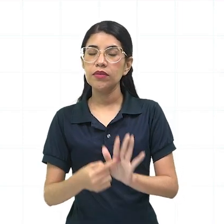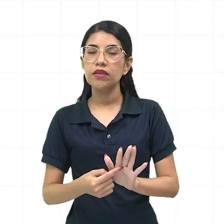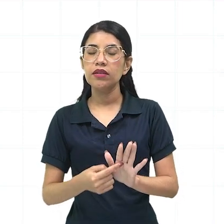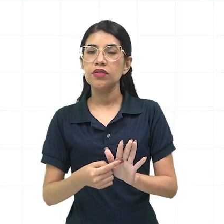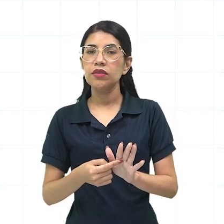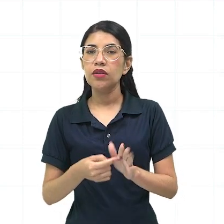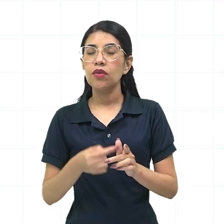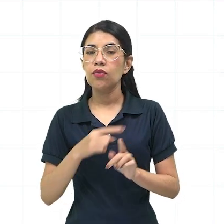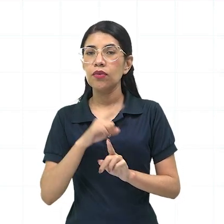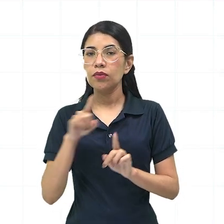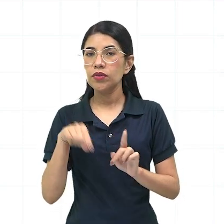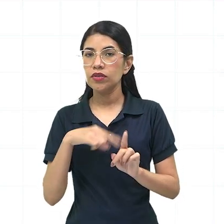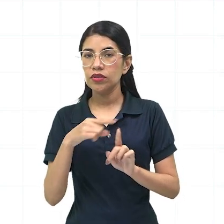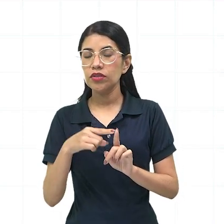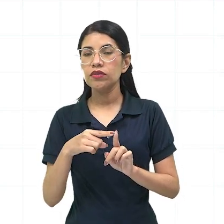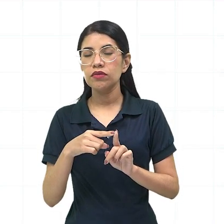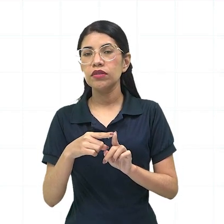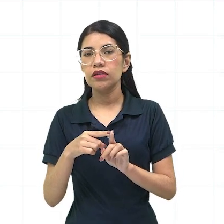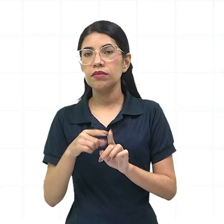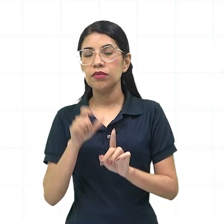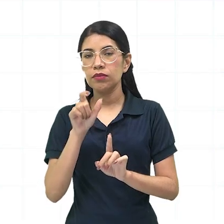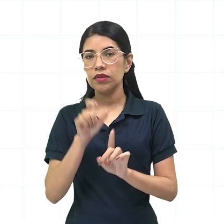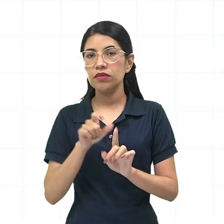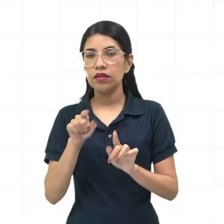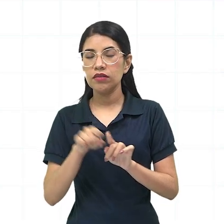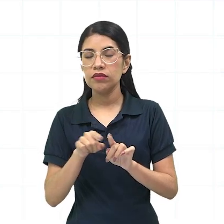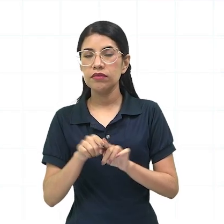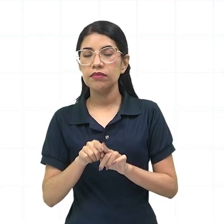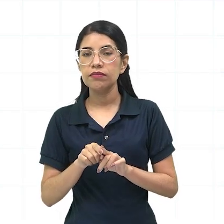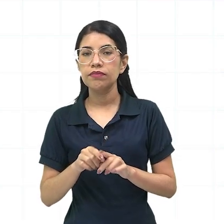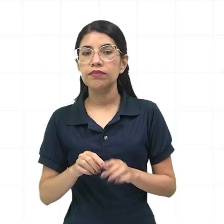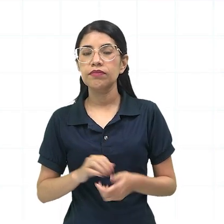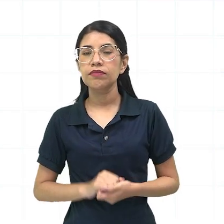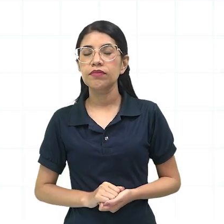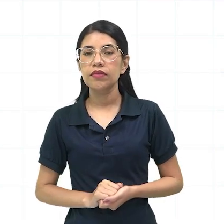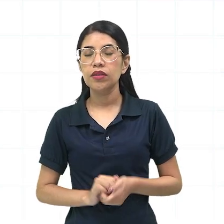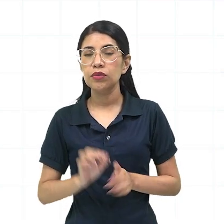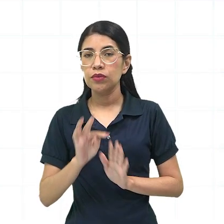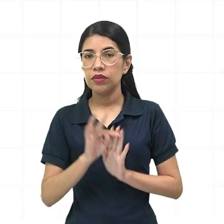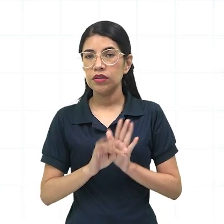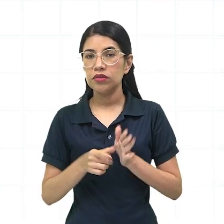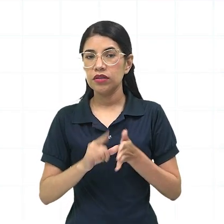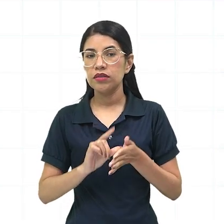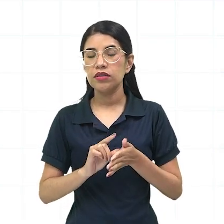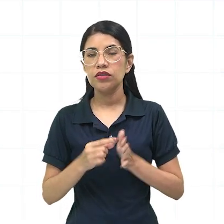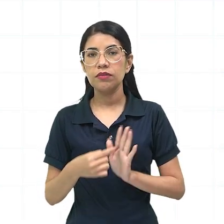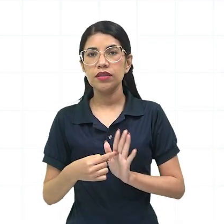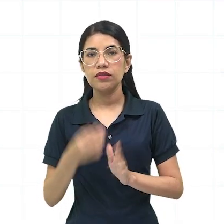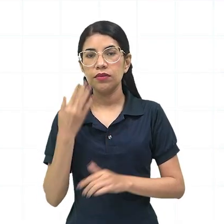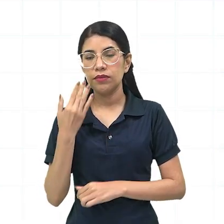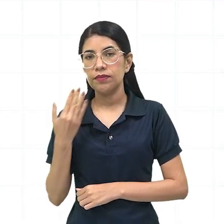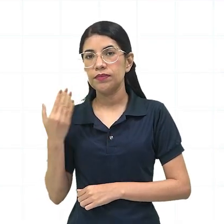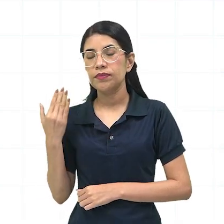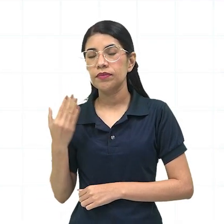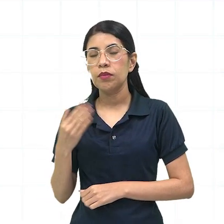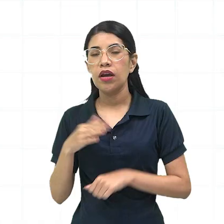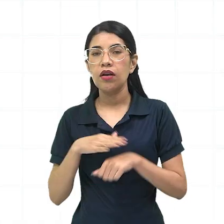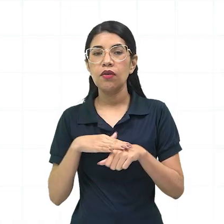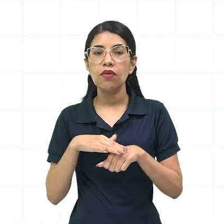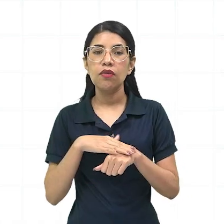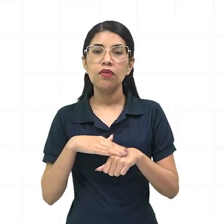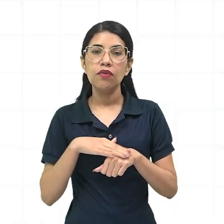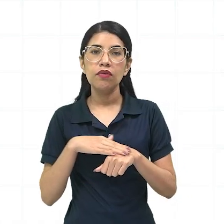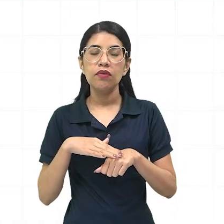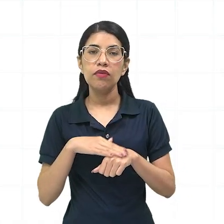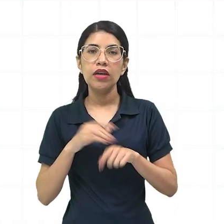até a intenção da fala. Olha só, no nosso texto, como vimos há pouco, aqui nós temos uma conversa